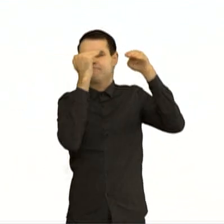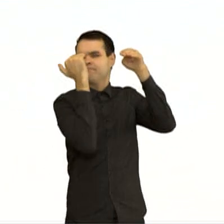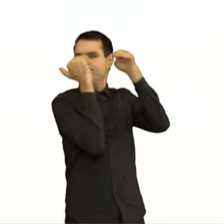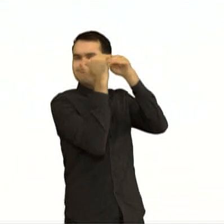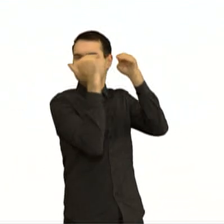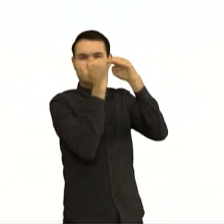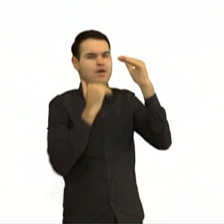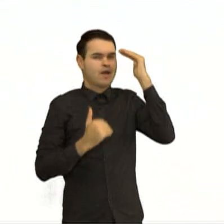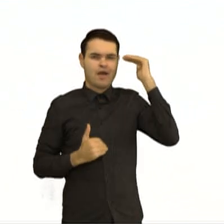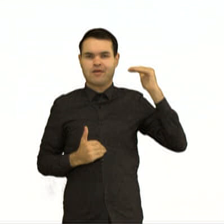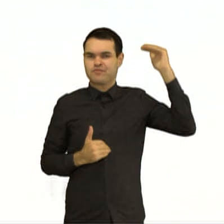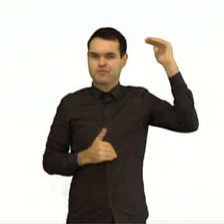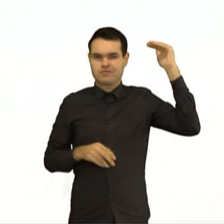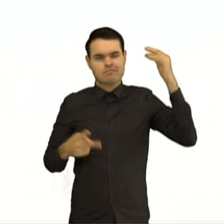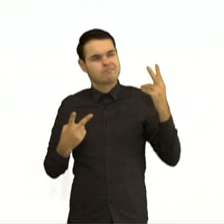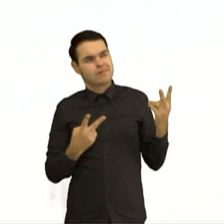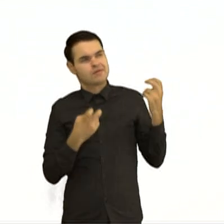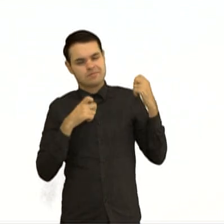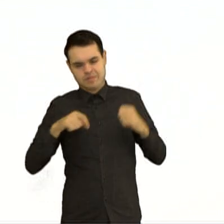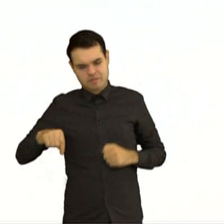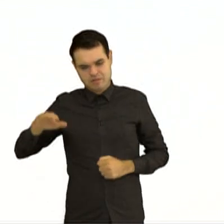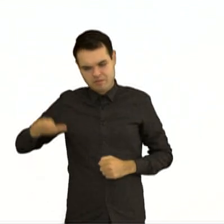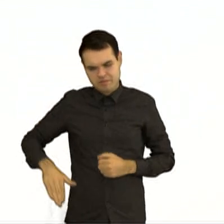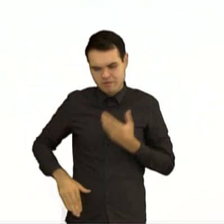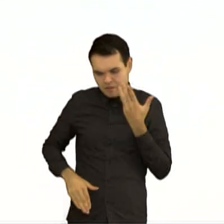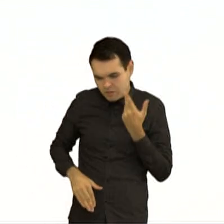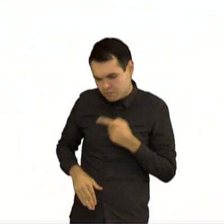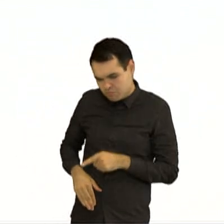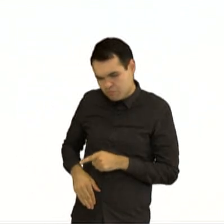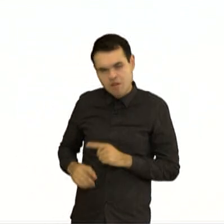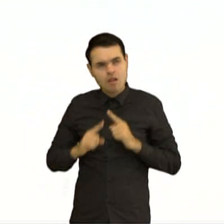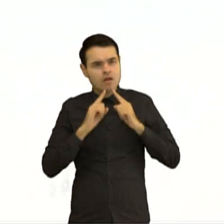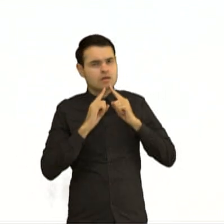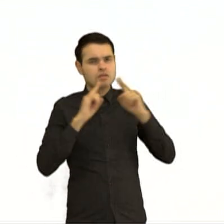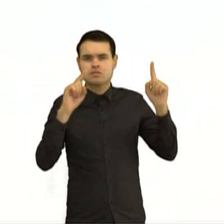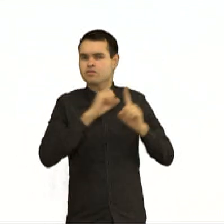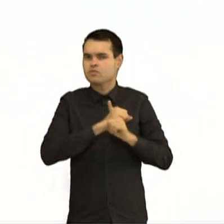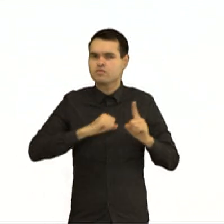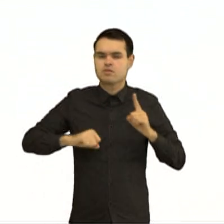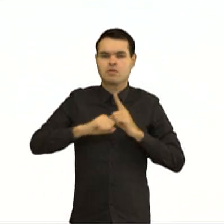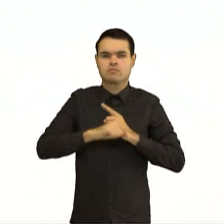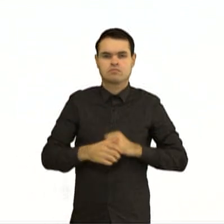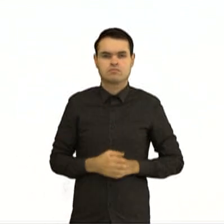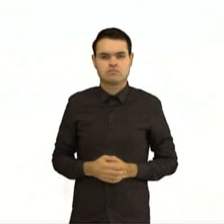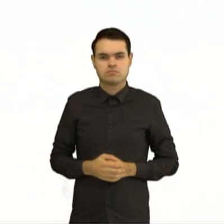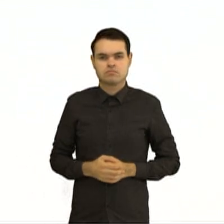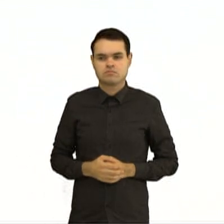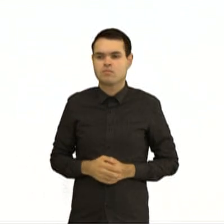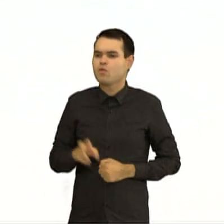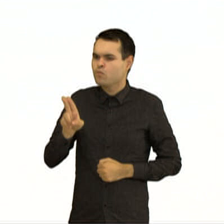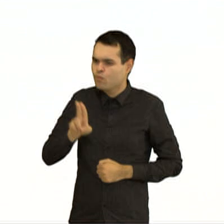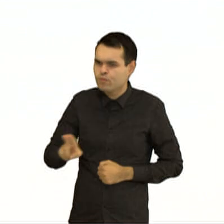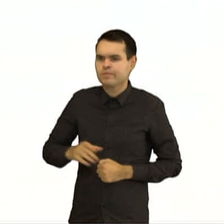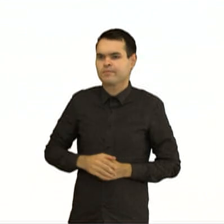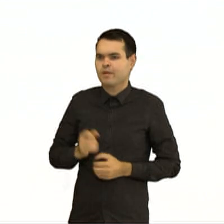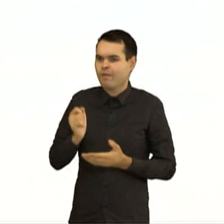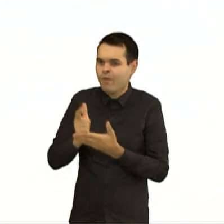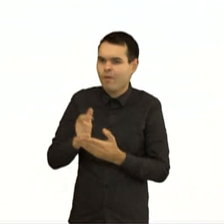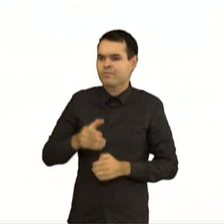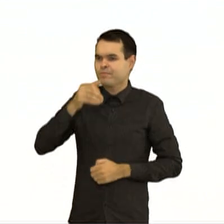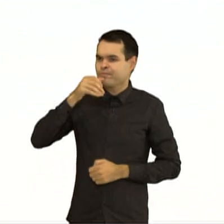sempre vamos perceber alguma crítica social. Vamos lá? Use, compre,